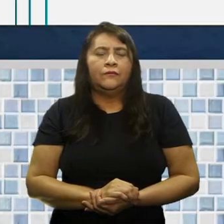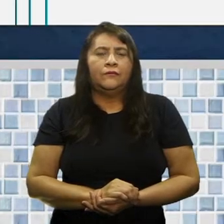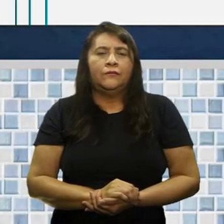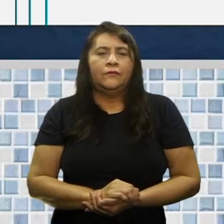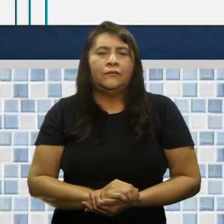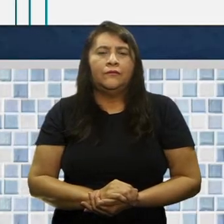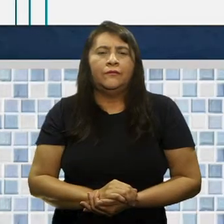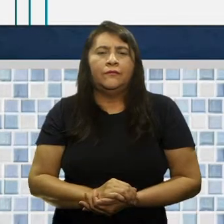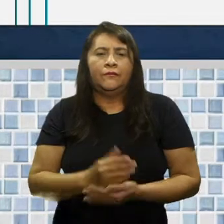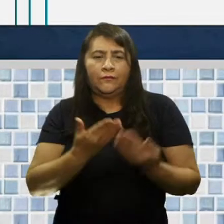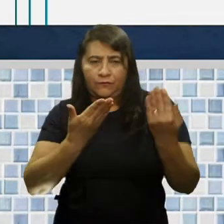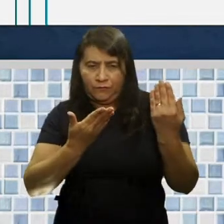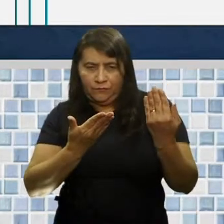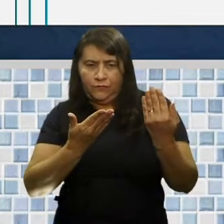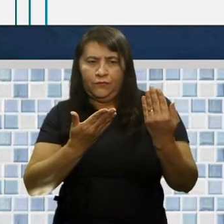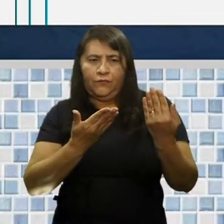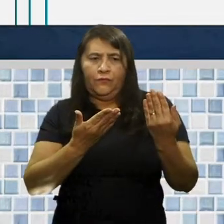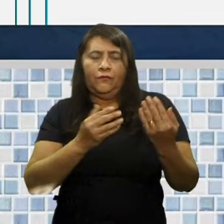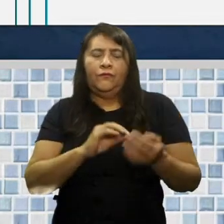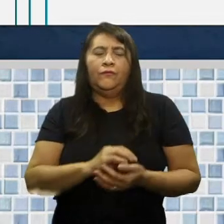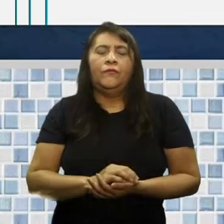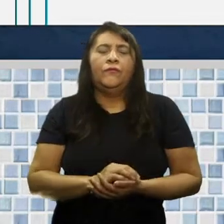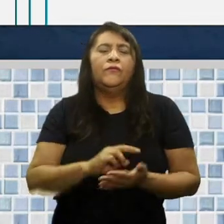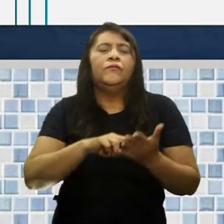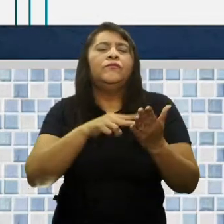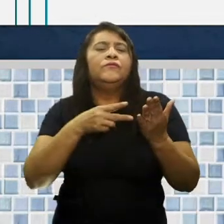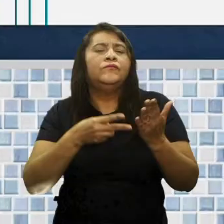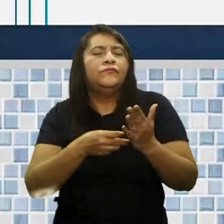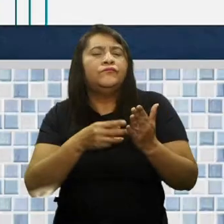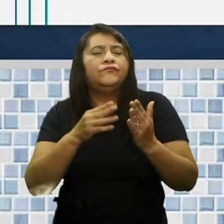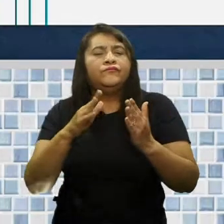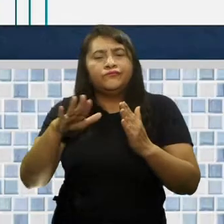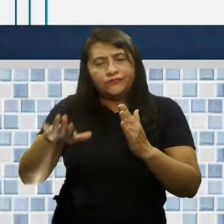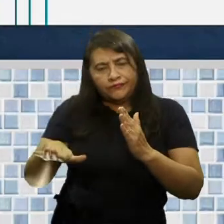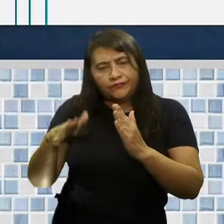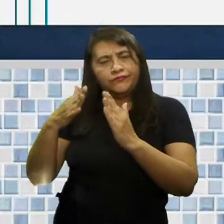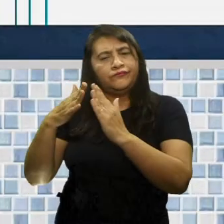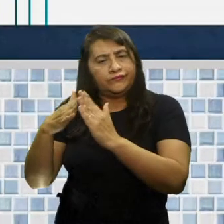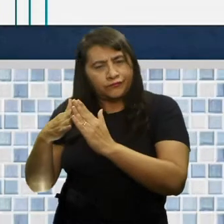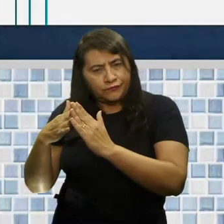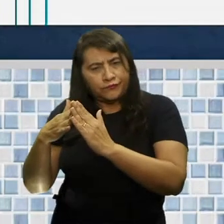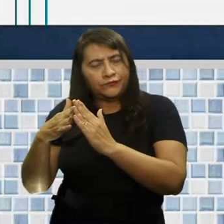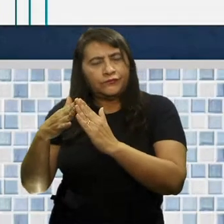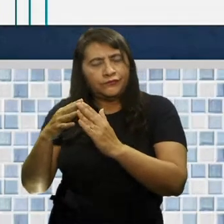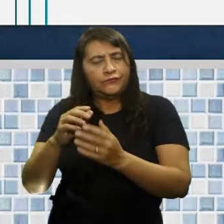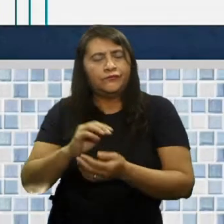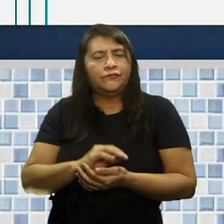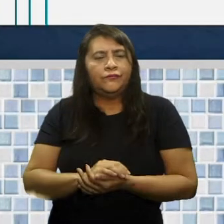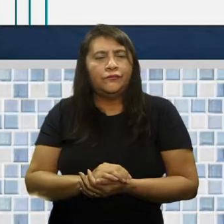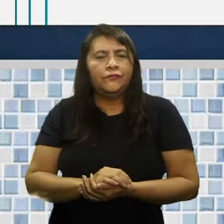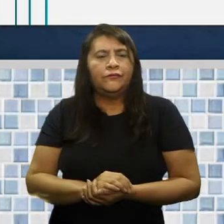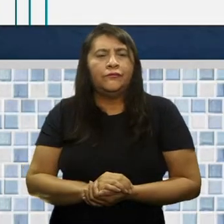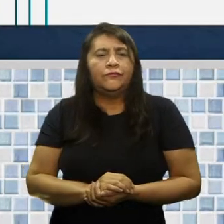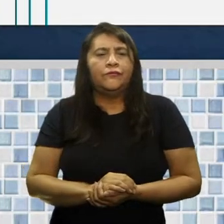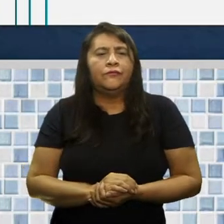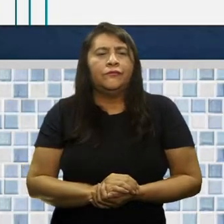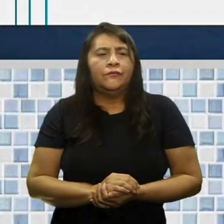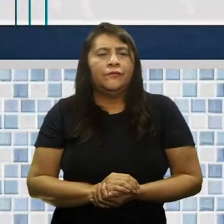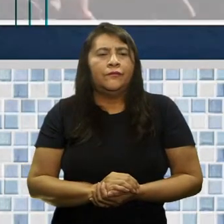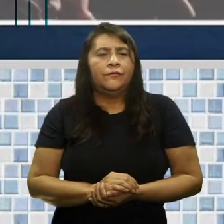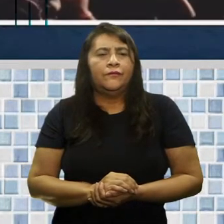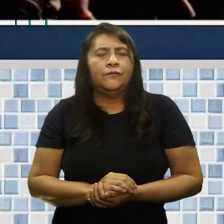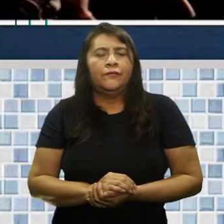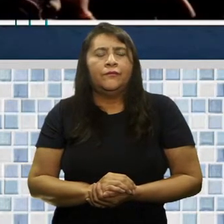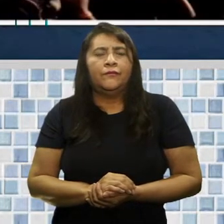Stay home. Quando eu digo stay home, eu estou dizendo o quê? Fique em casa. Isso, mais uma vez, a gente está usando o